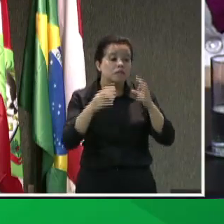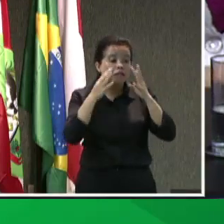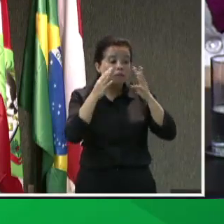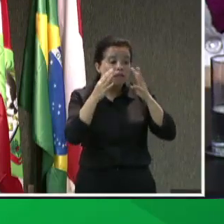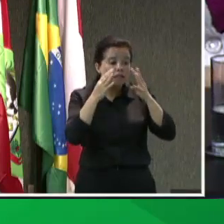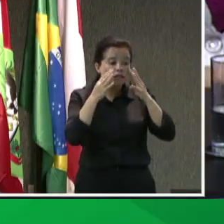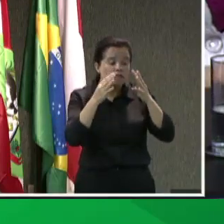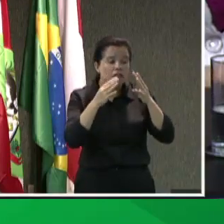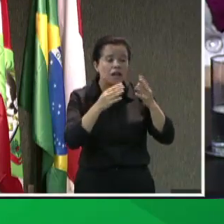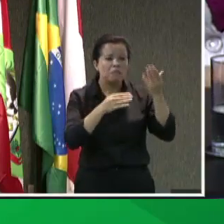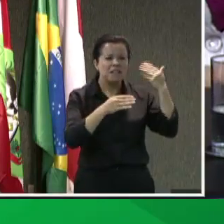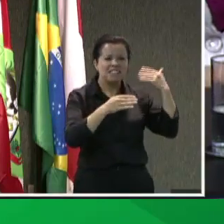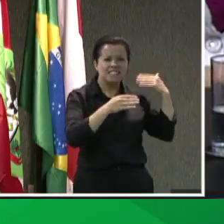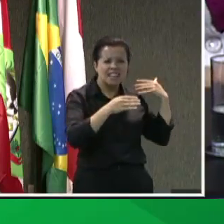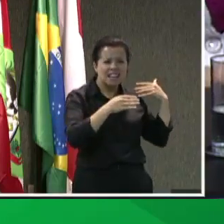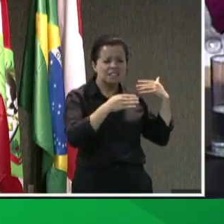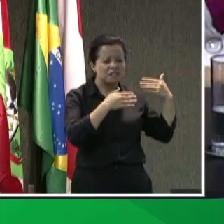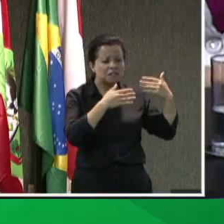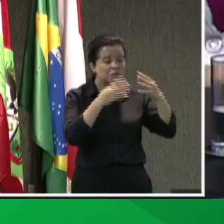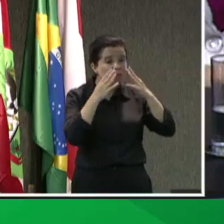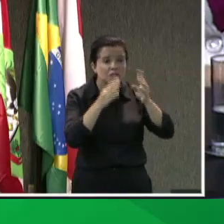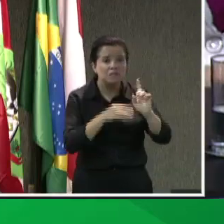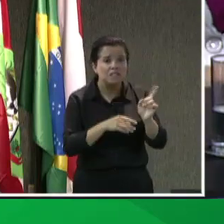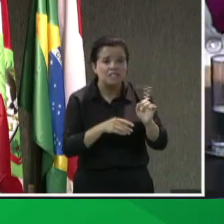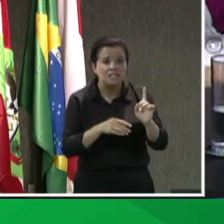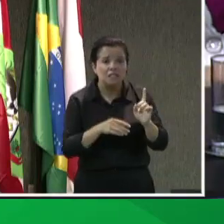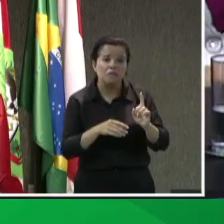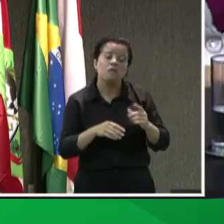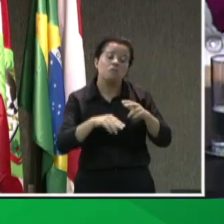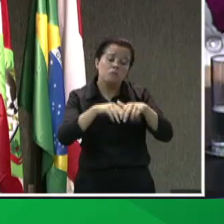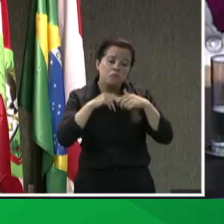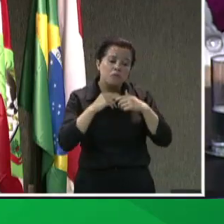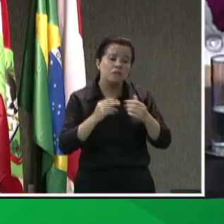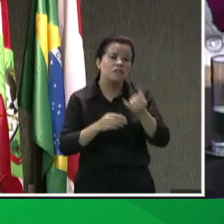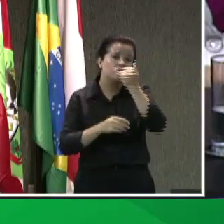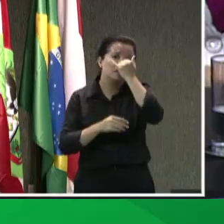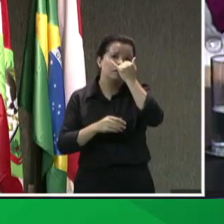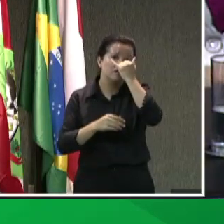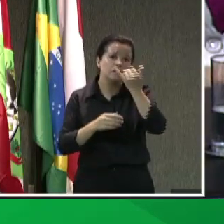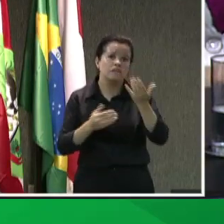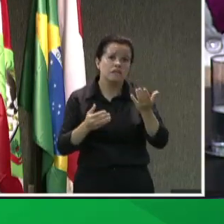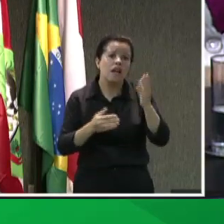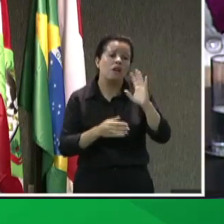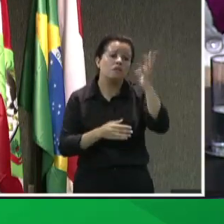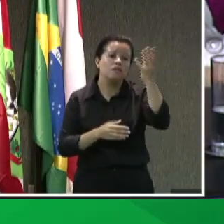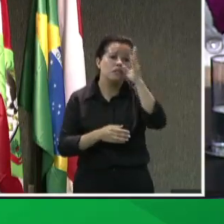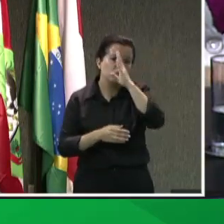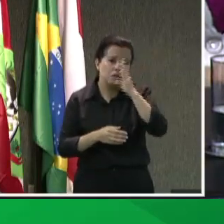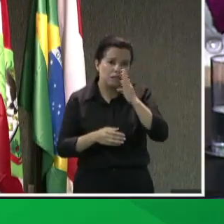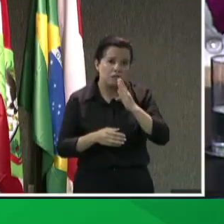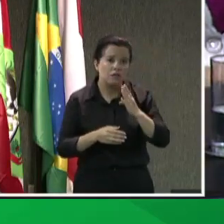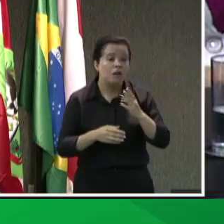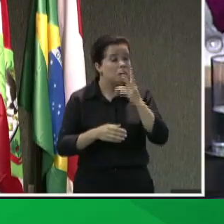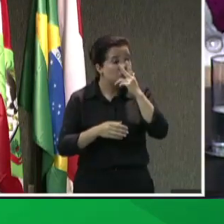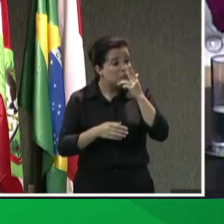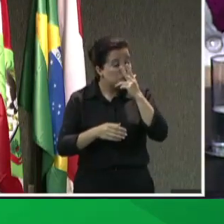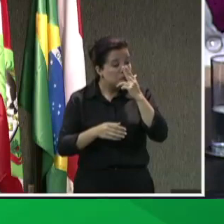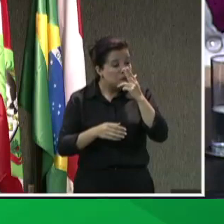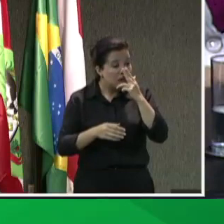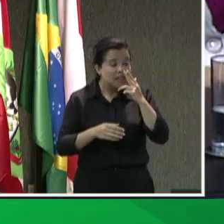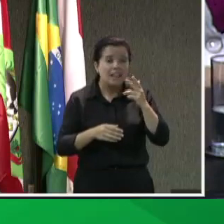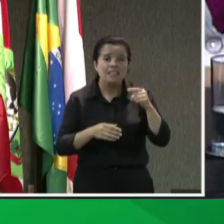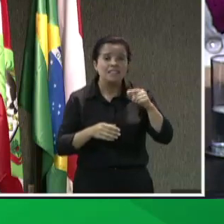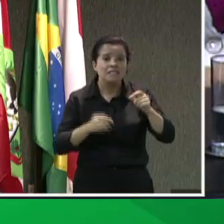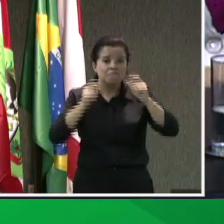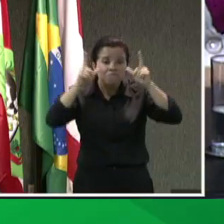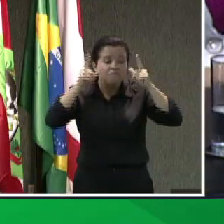últimos anos e está acontecendo o que está acontecendo no nosso país. Nós não estamos prestando atenção ainda no que está acontecendo dia após dia. Nesse exato momento deve estar